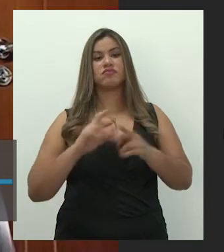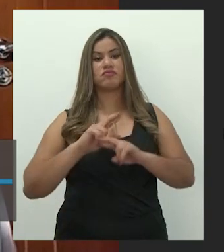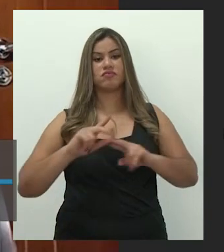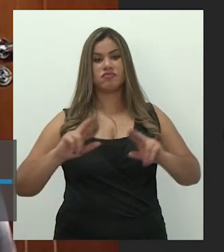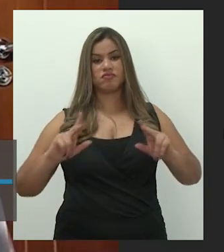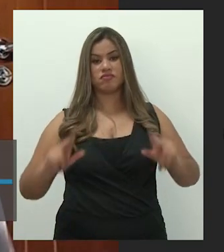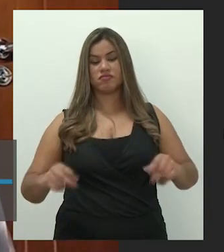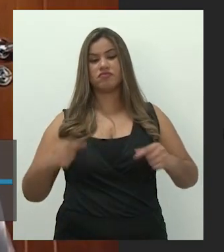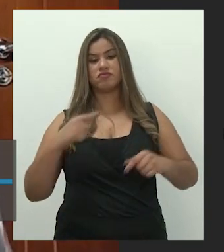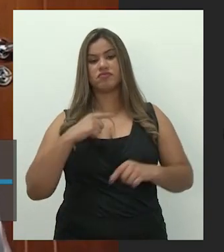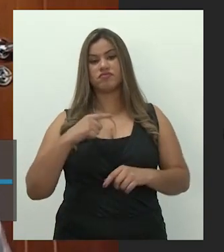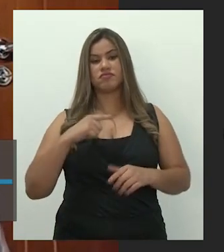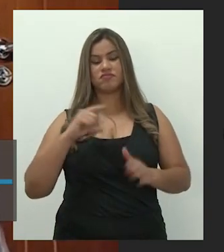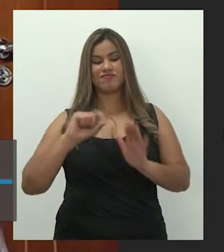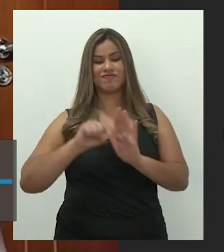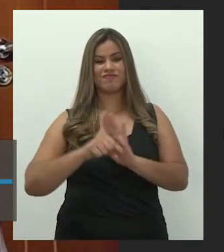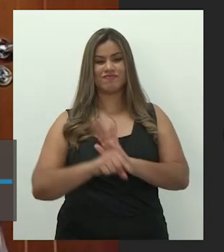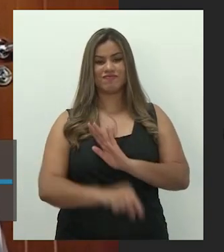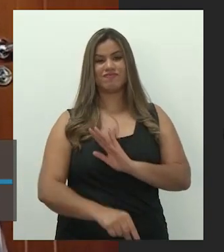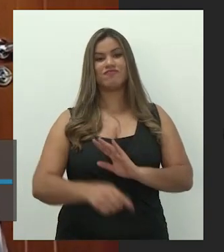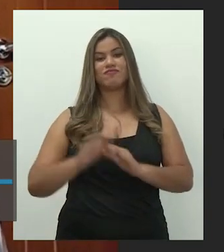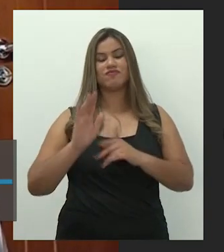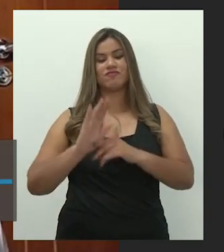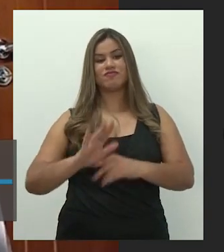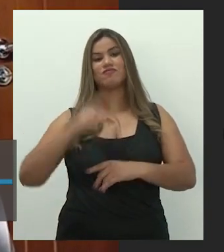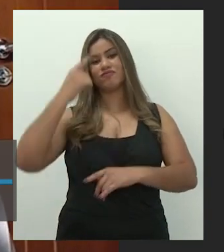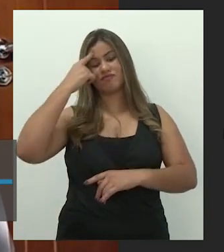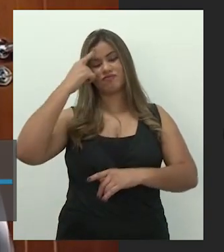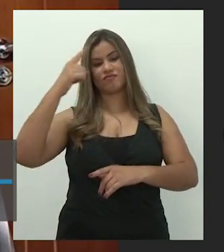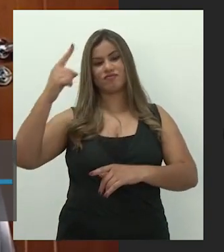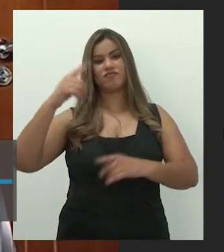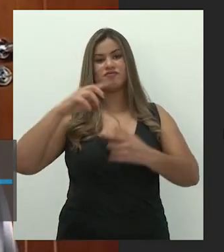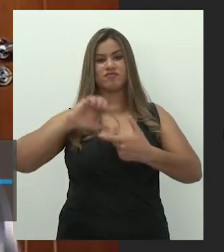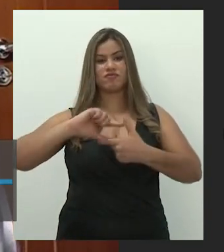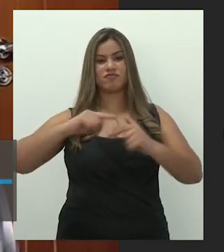complexidade e que atendam ao desenvolvimento do pensamento algébrico.